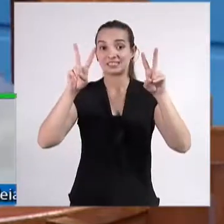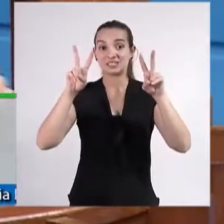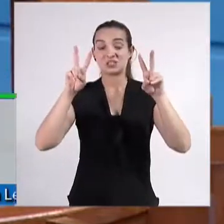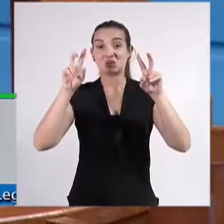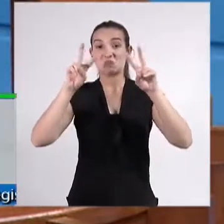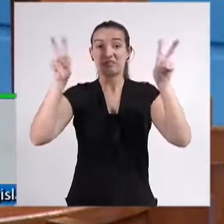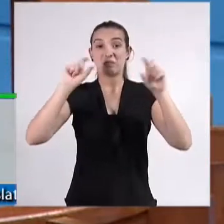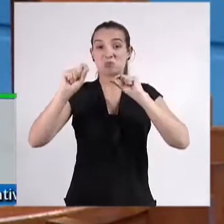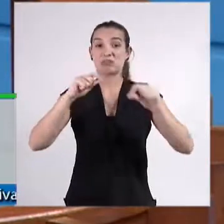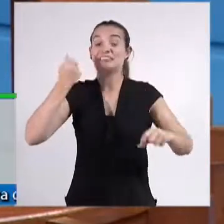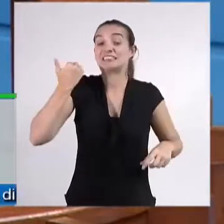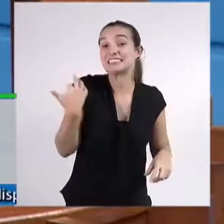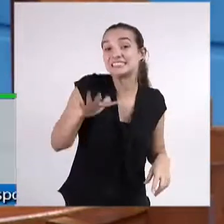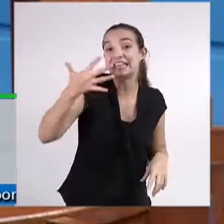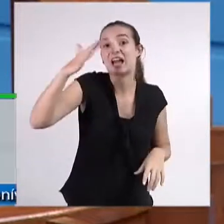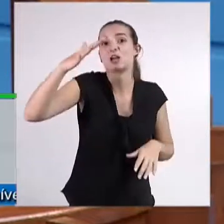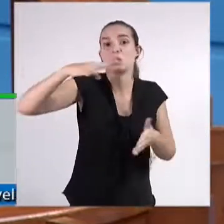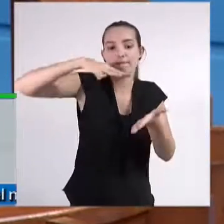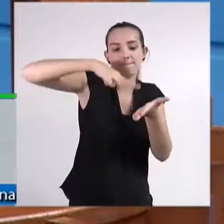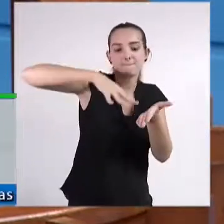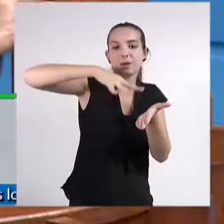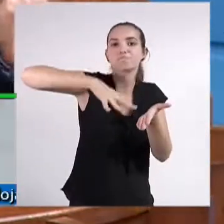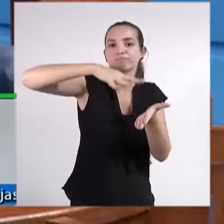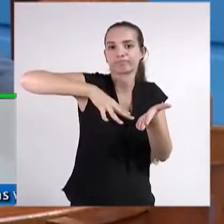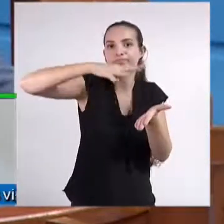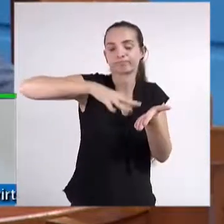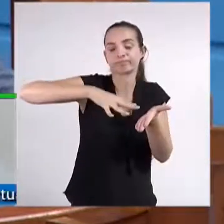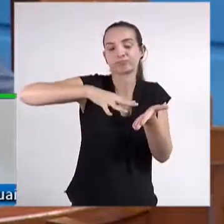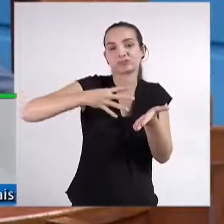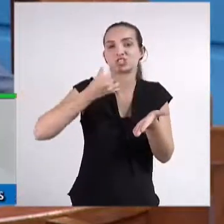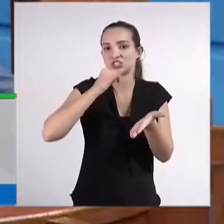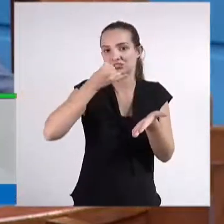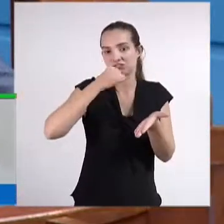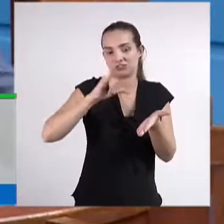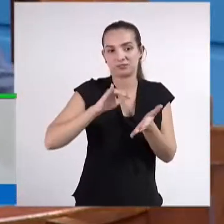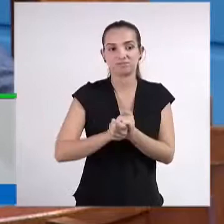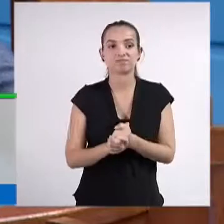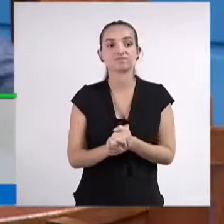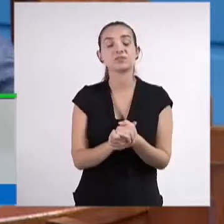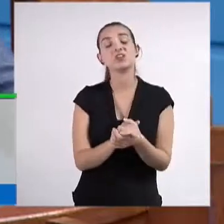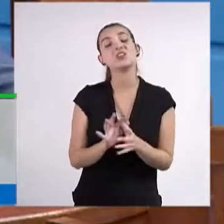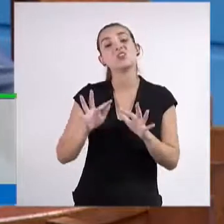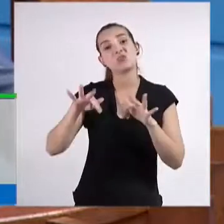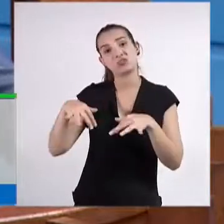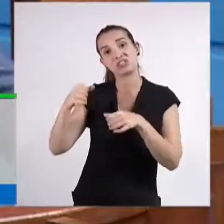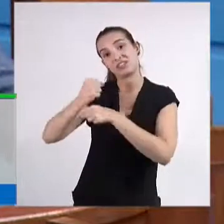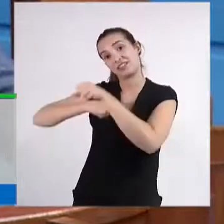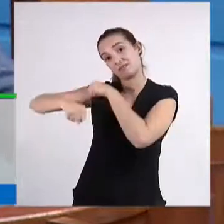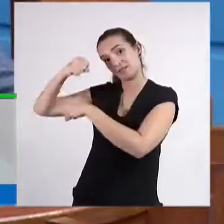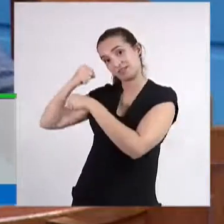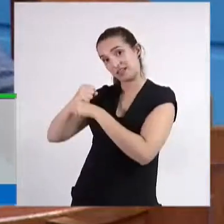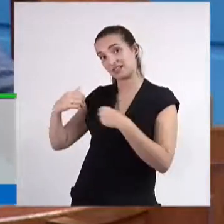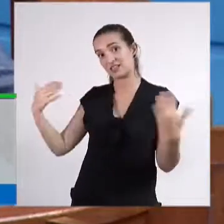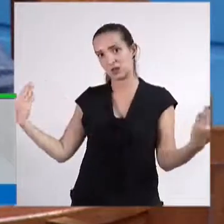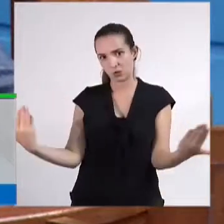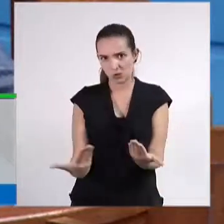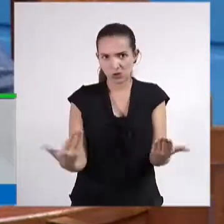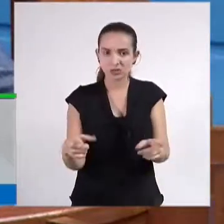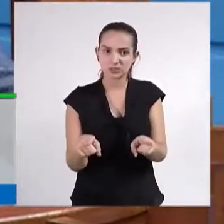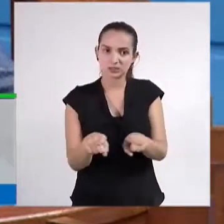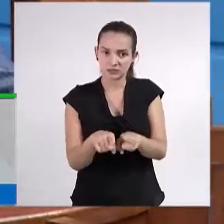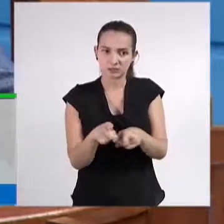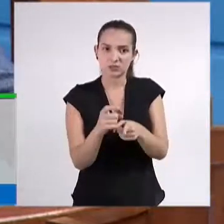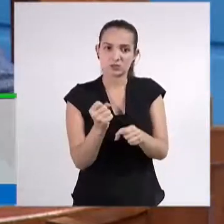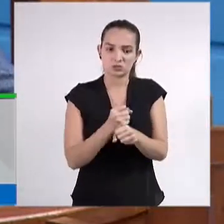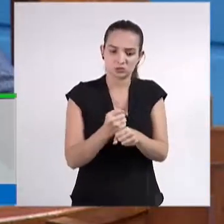preços das contas de energia. Isso aconteceu no final do ano passado e continua ocorrendo agora no início